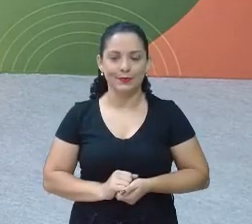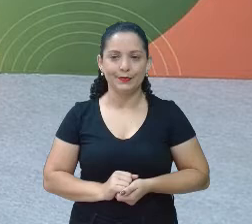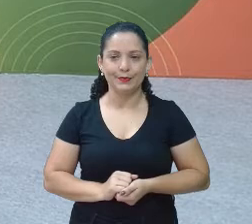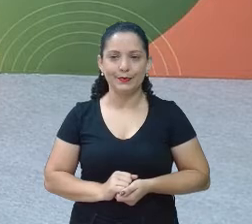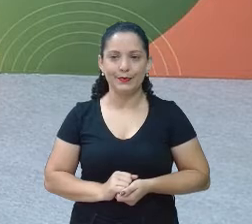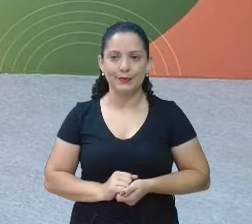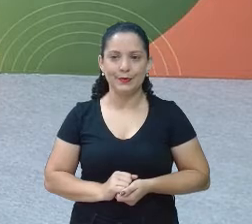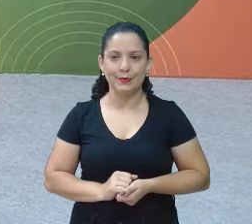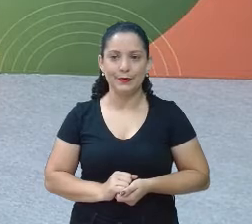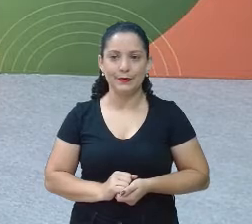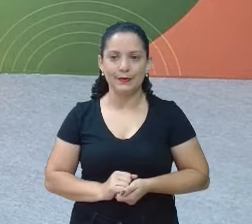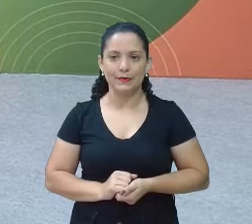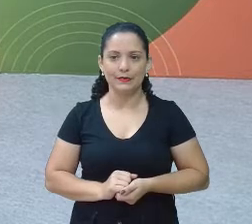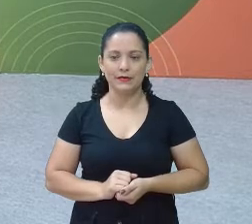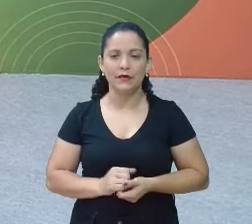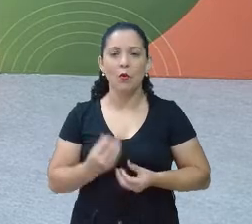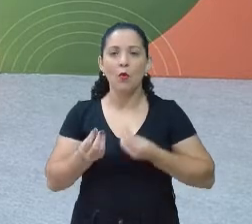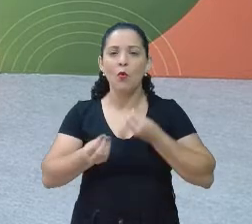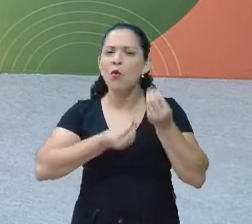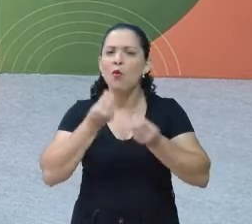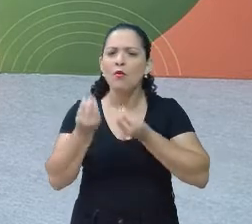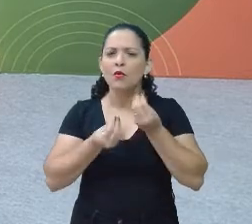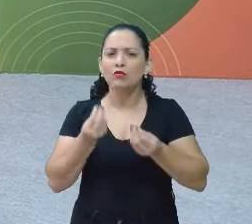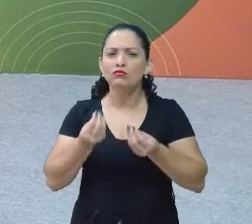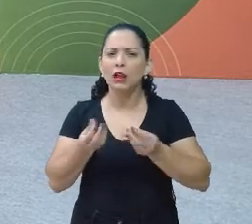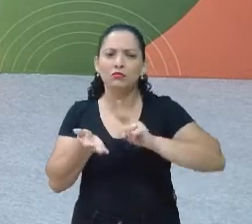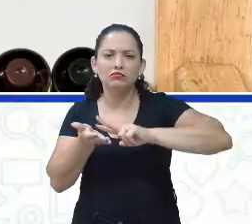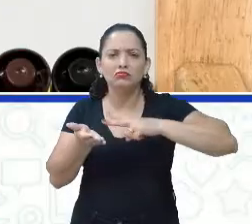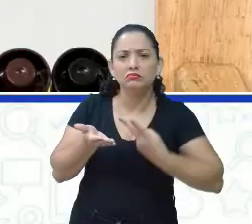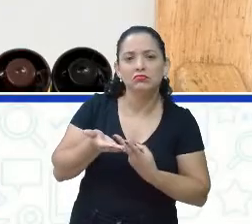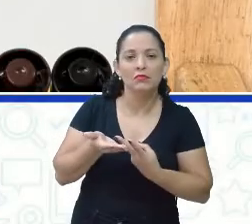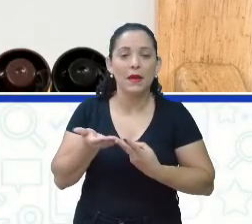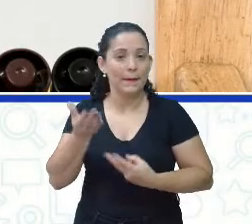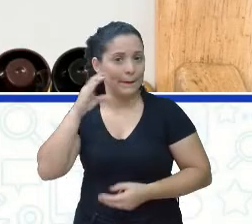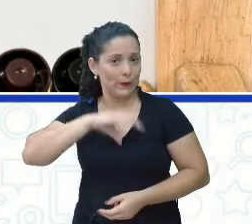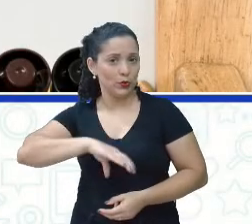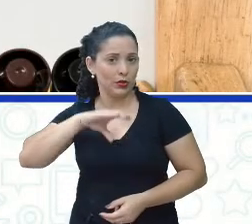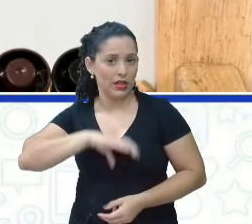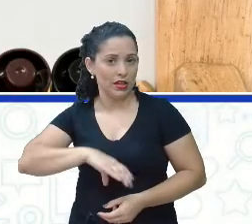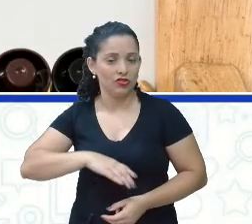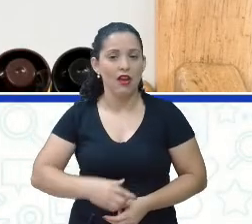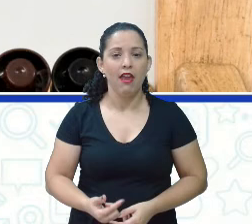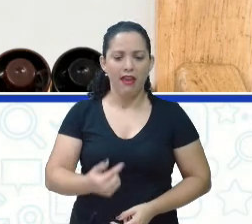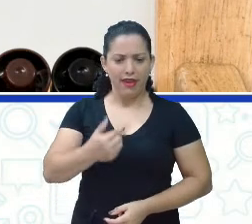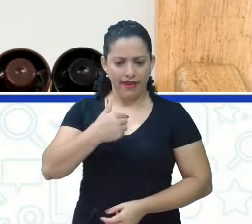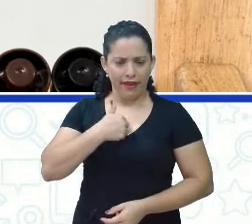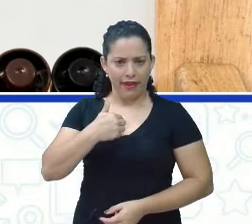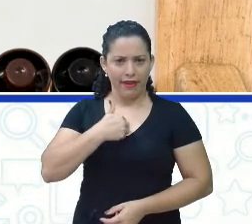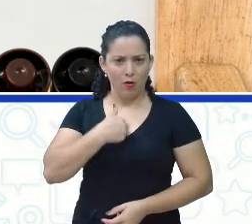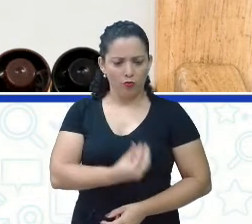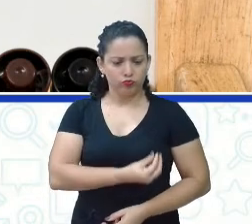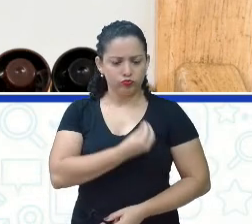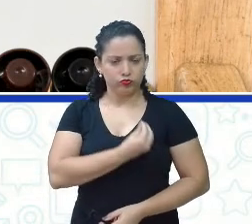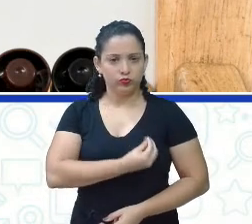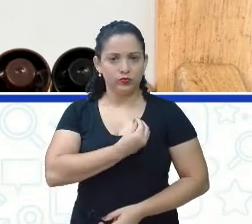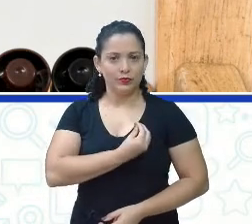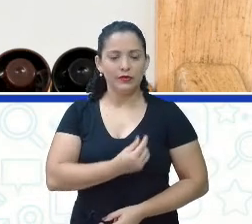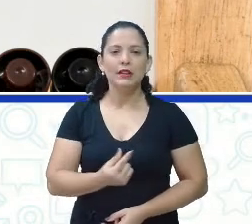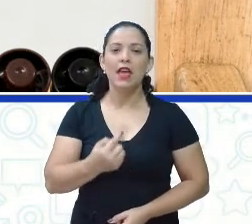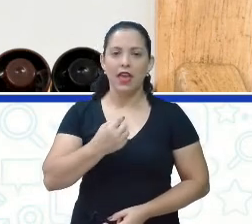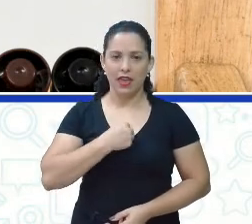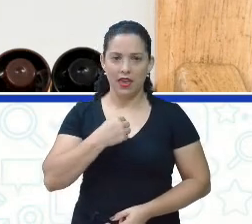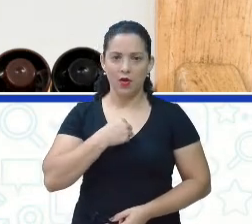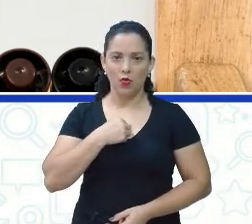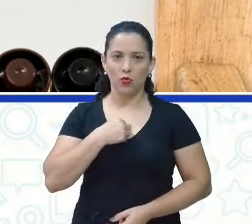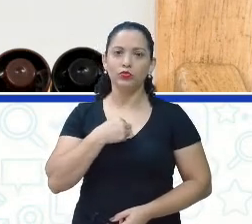letra. Então, como é que isso ficaria em português? Eu sou ou eu estou, tá bom? Por que eu sou ou eu estou? Porque o verbo é ser